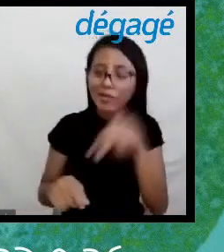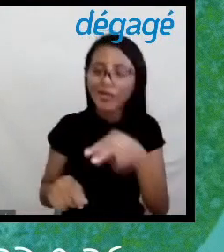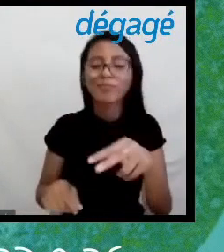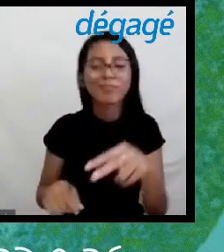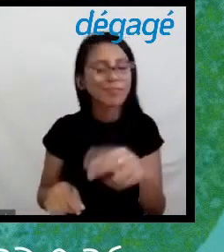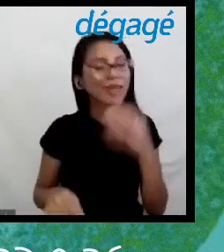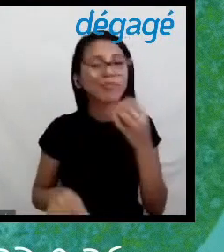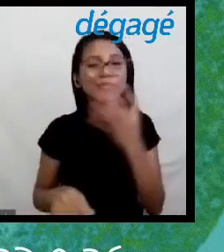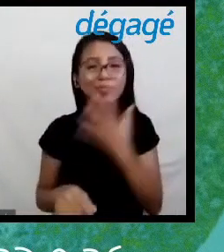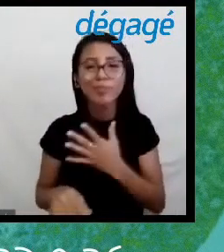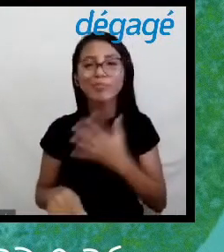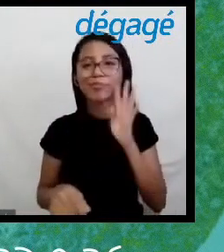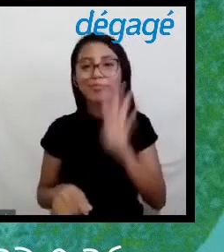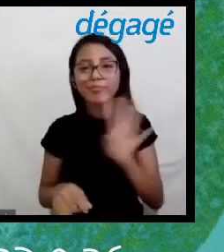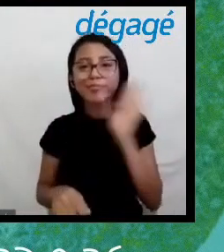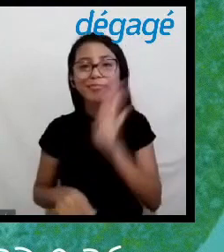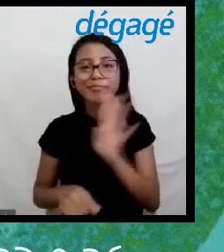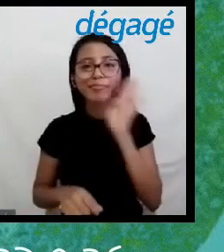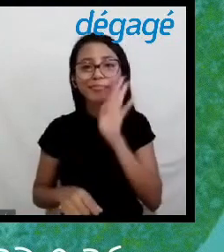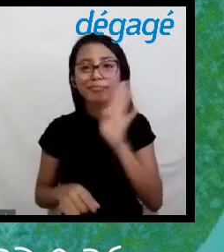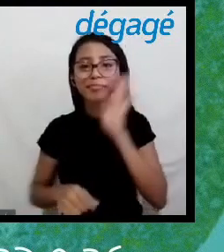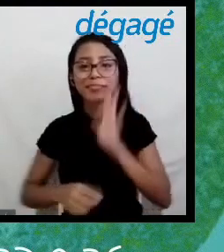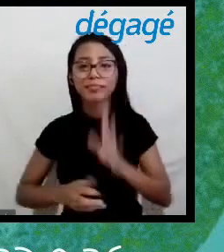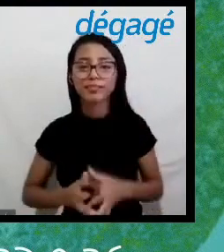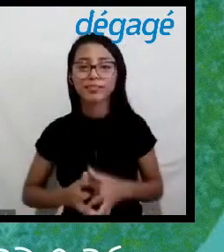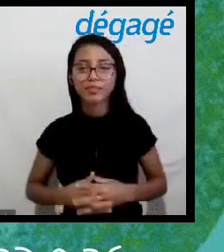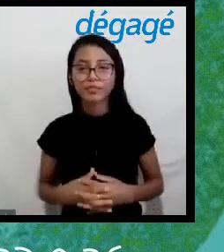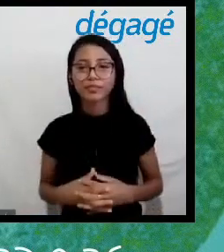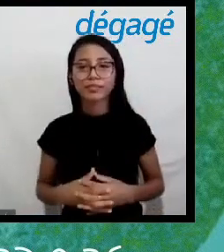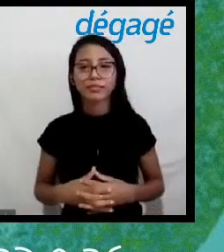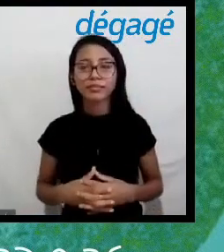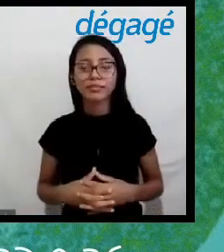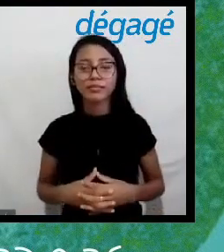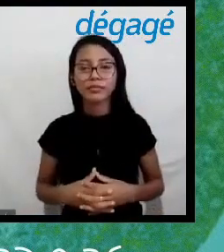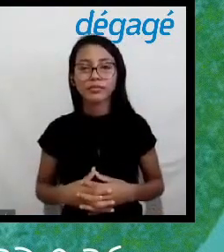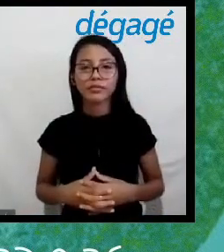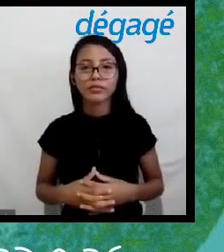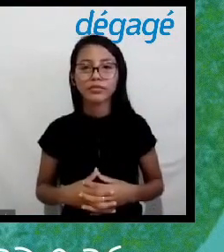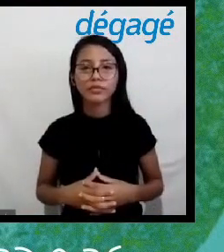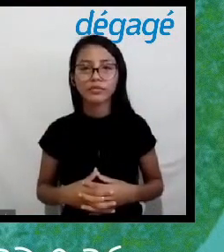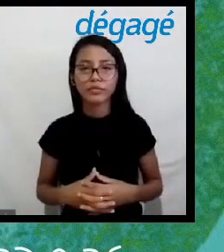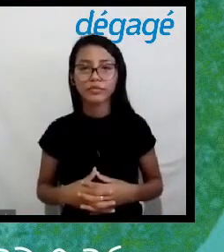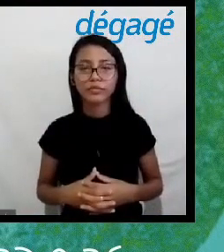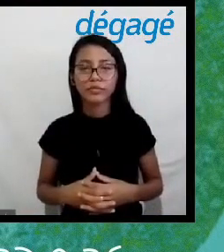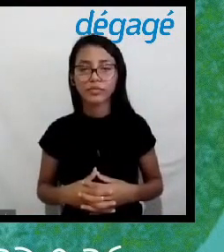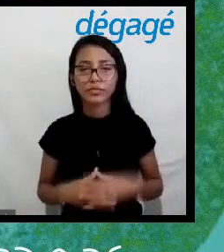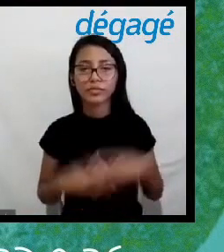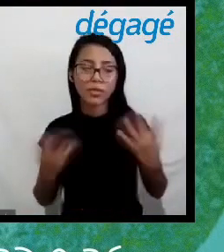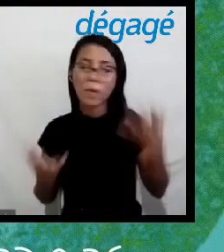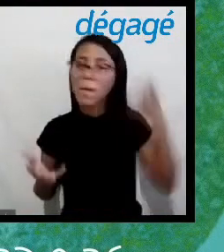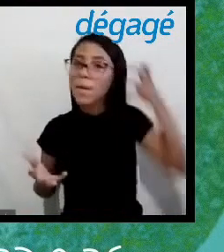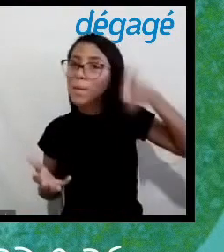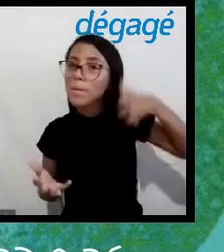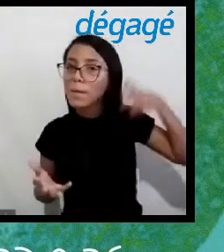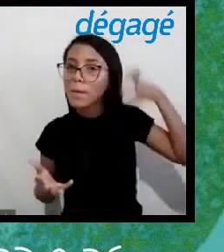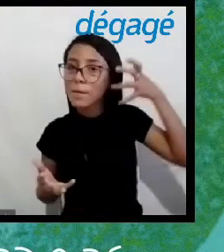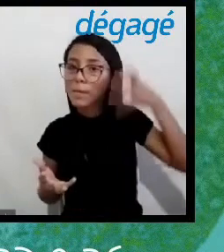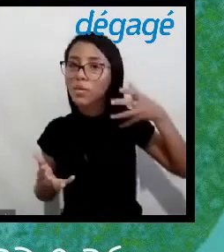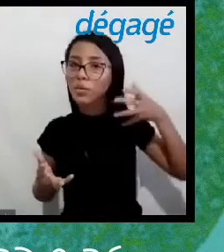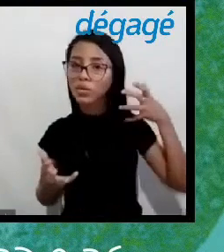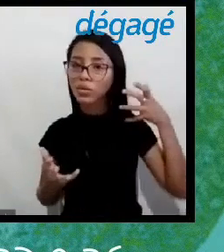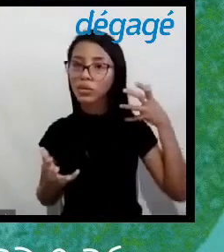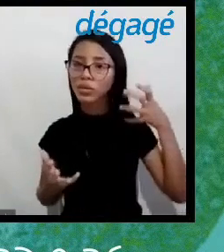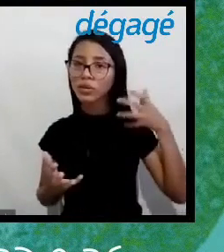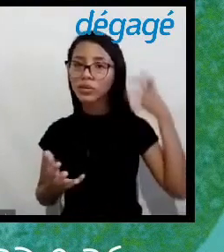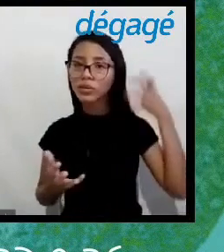A arte em geral, a música também, tem um pouco essa fama de a música, principalmente mito de Orfeu, acalmar as